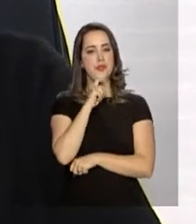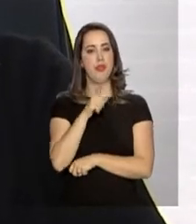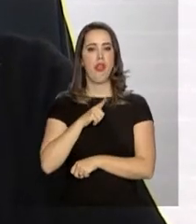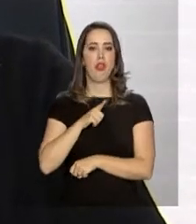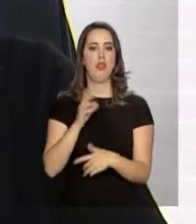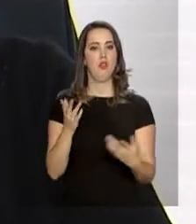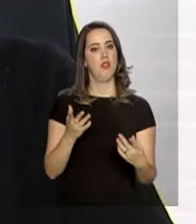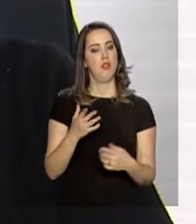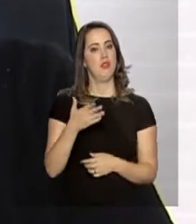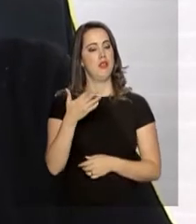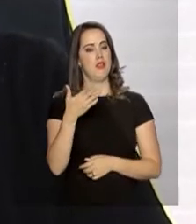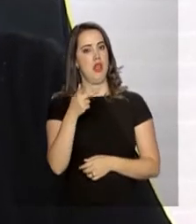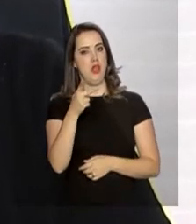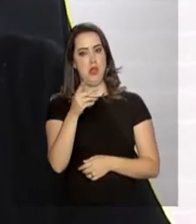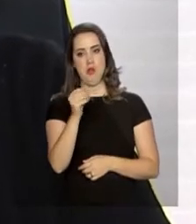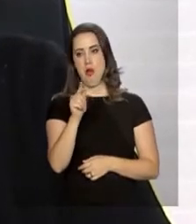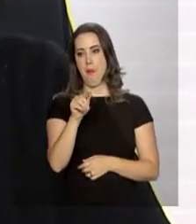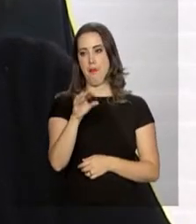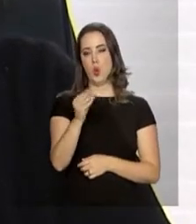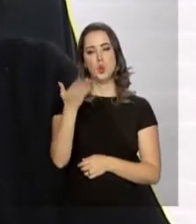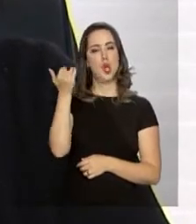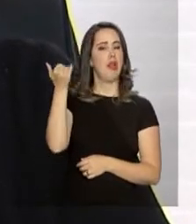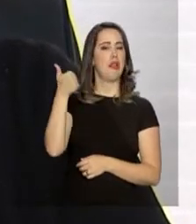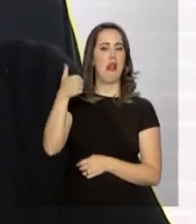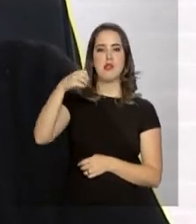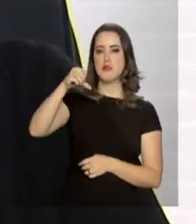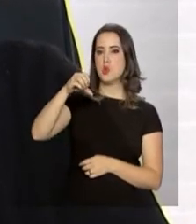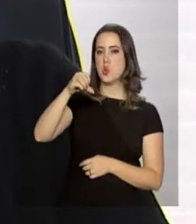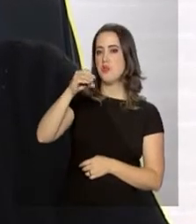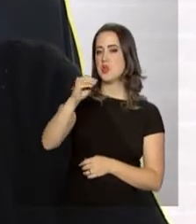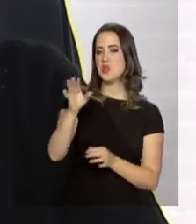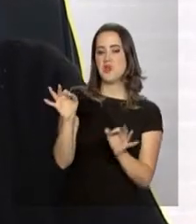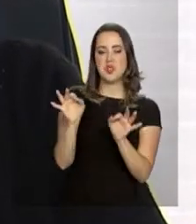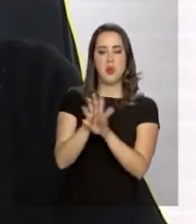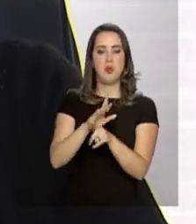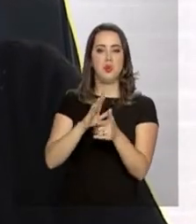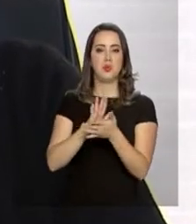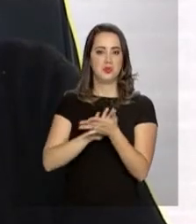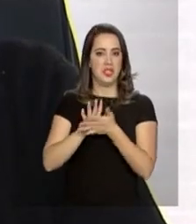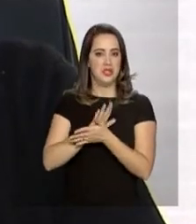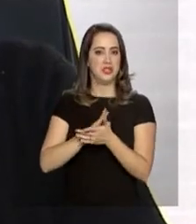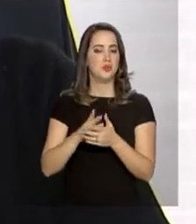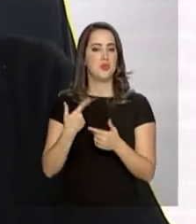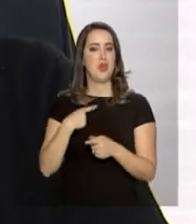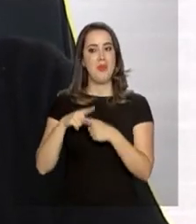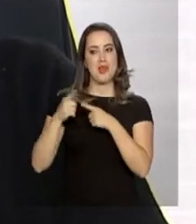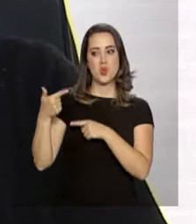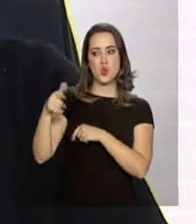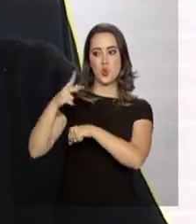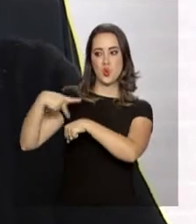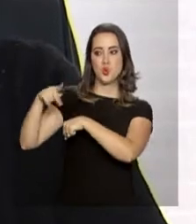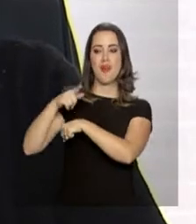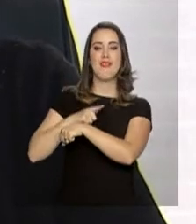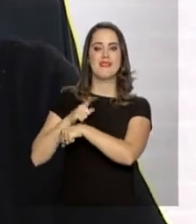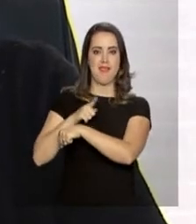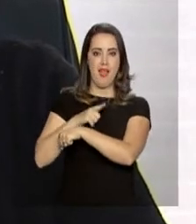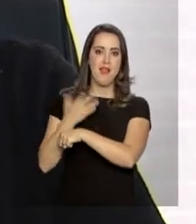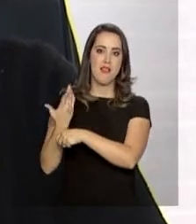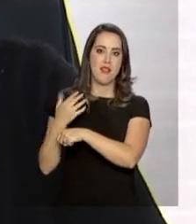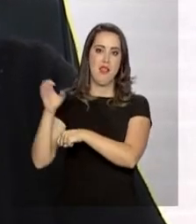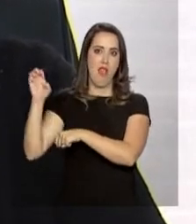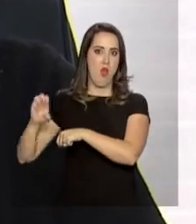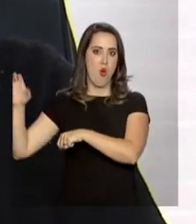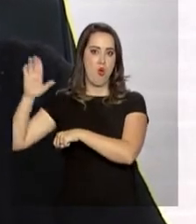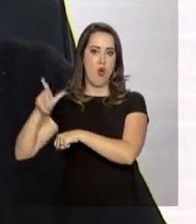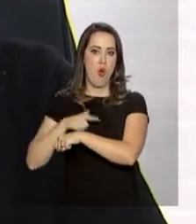desde 1990 é má no entanto ainda existem outros países que a doença endêmica é só esse ano na europa já